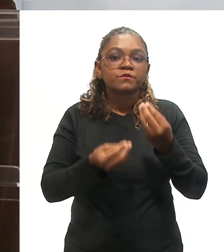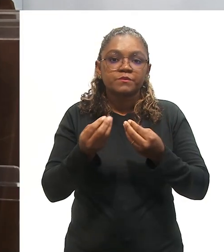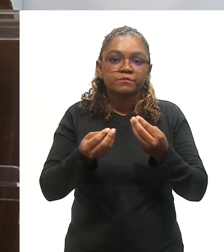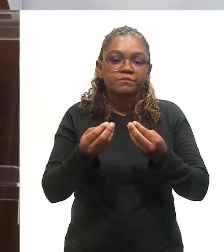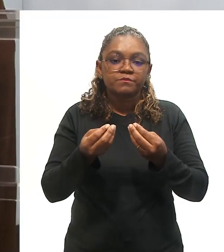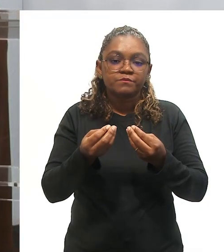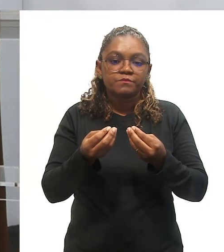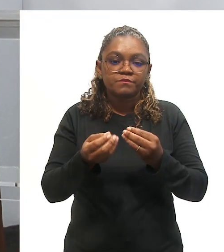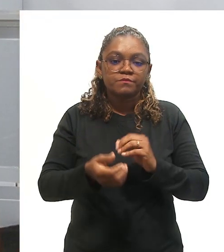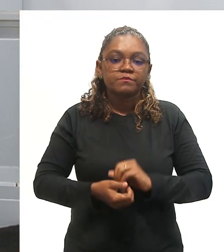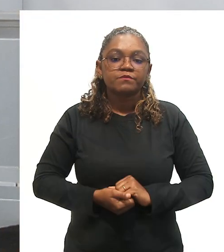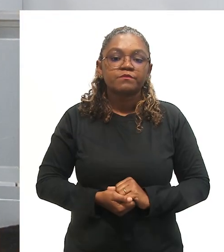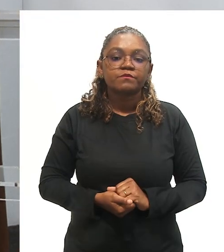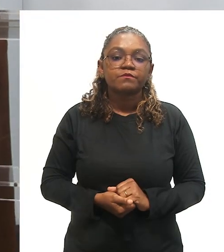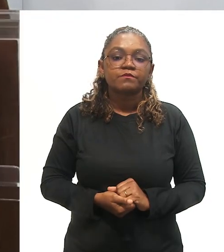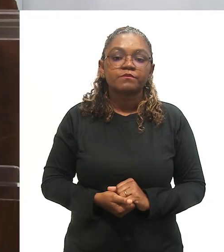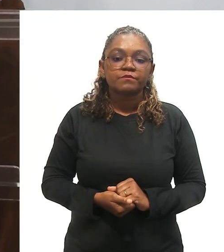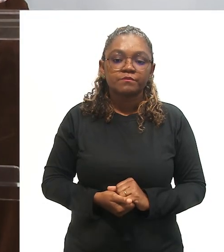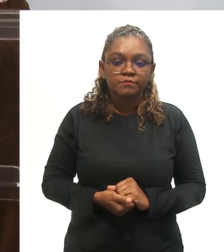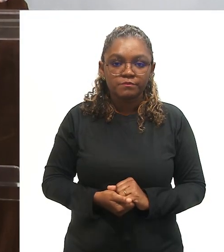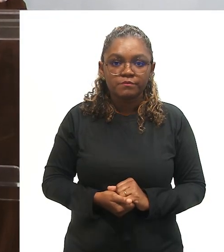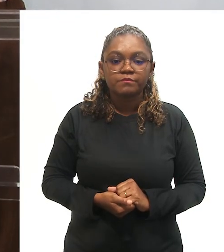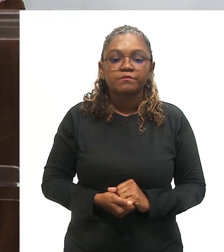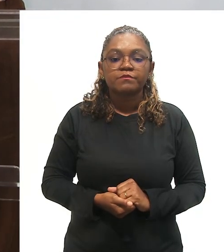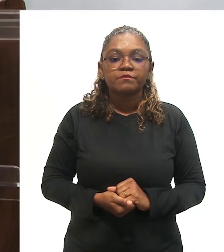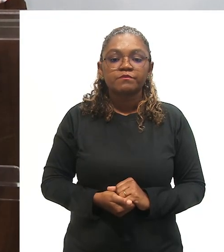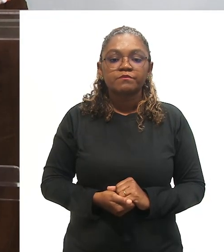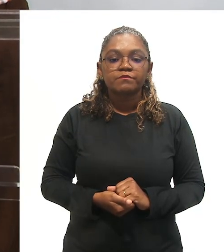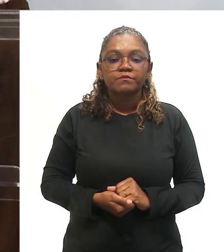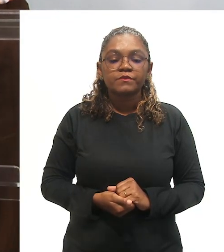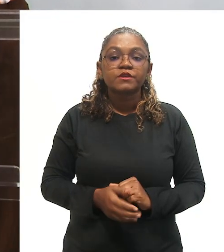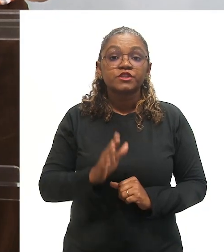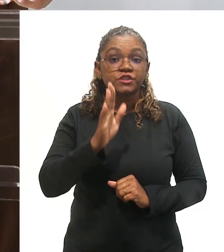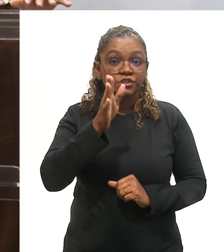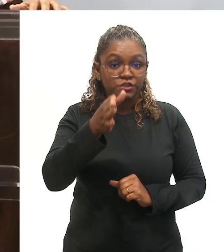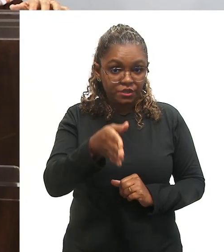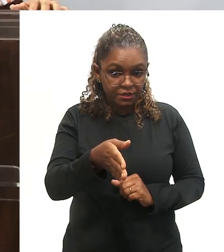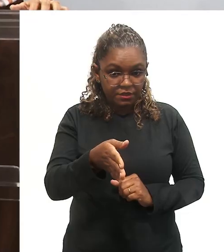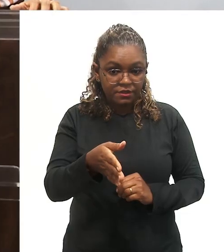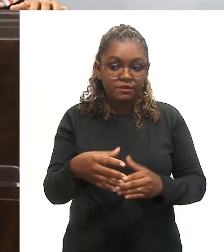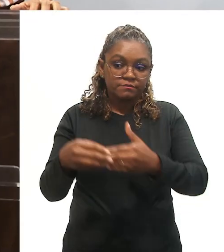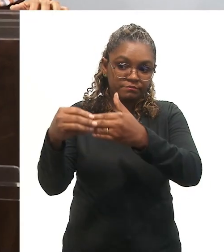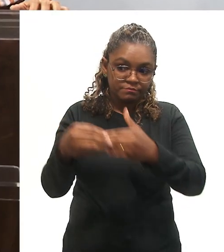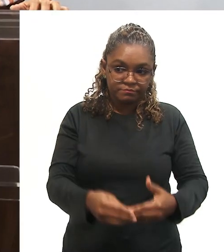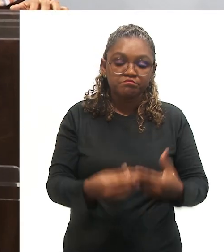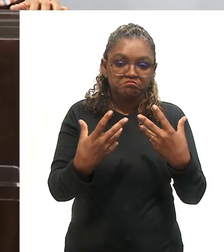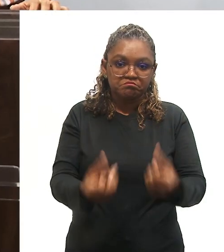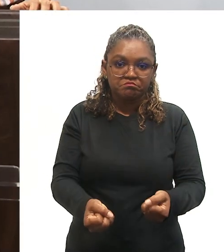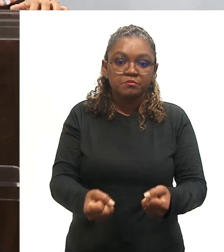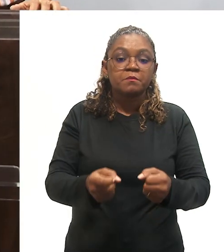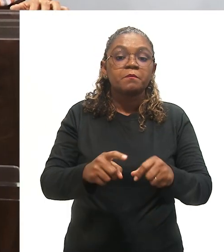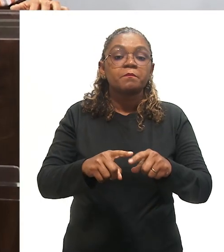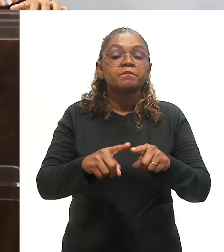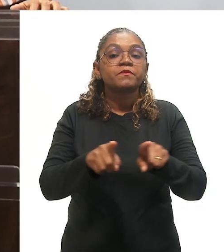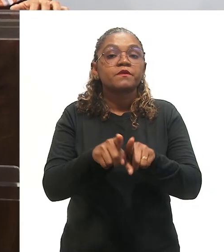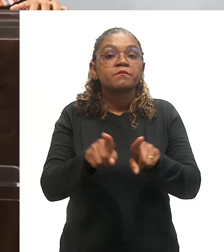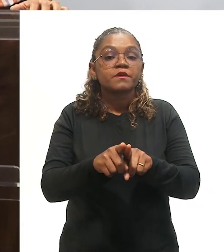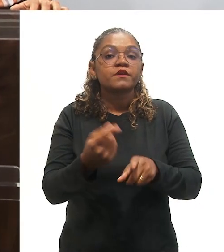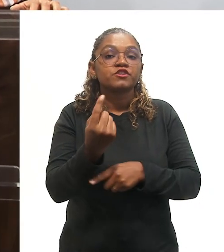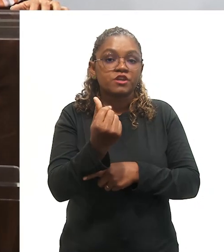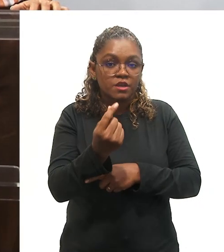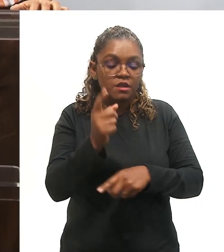total, ou melhor, eu fiz o recebimento, fiz a